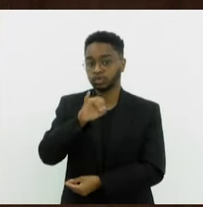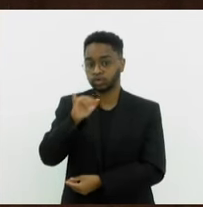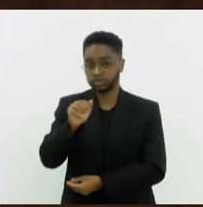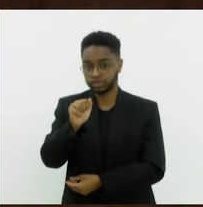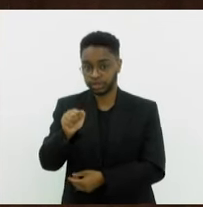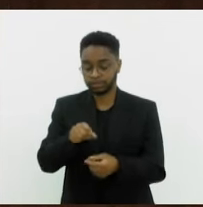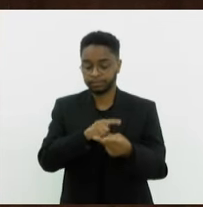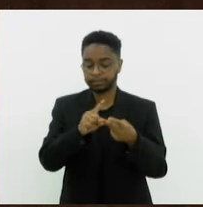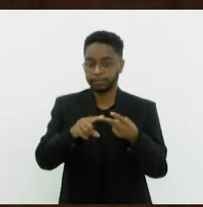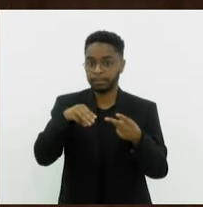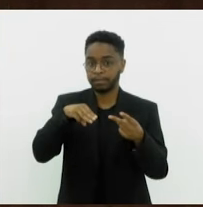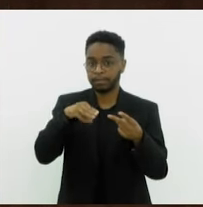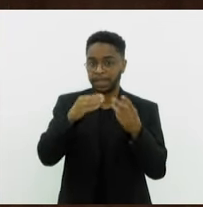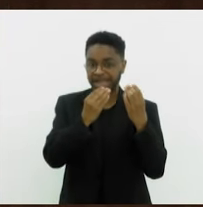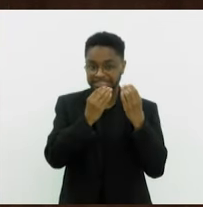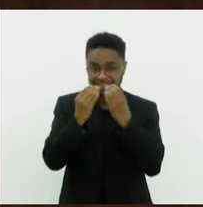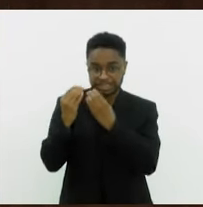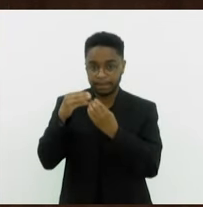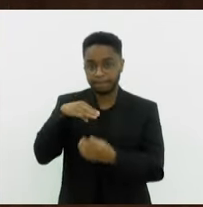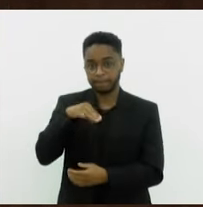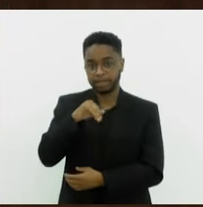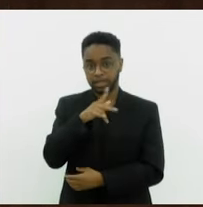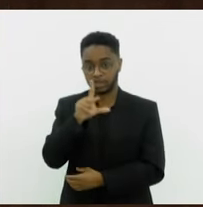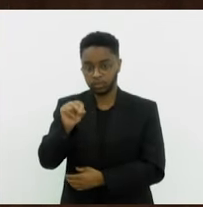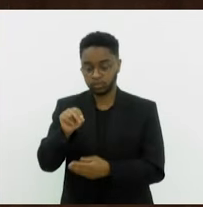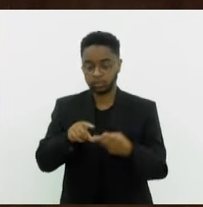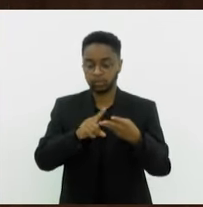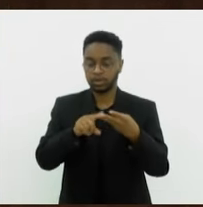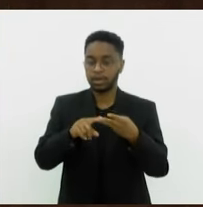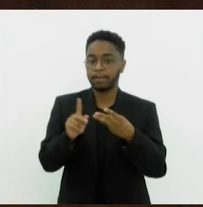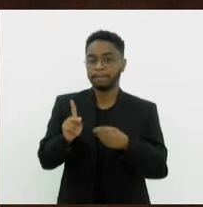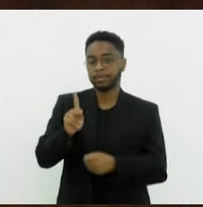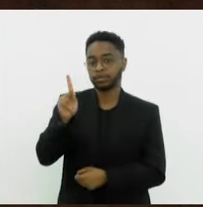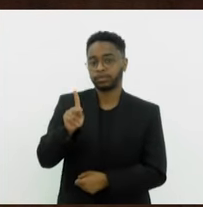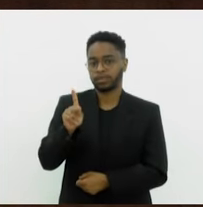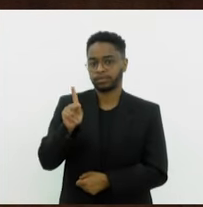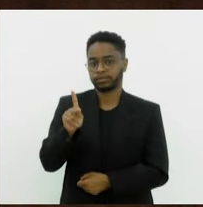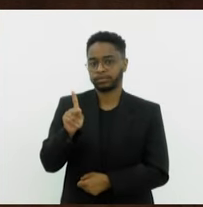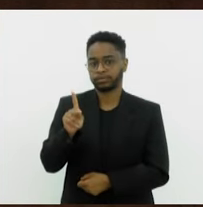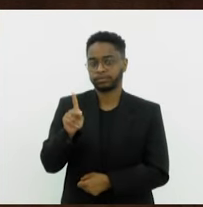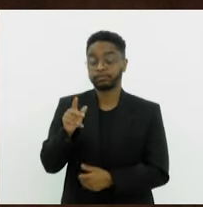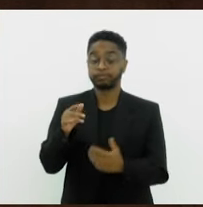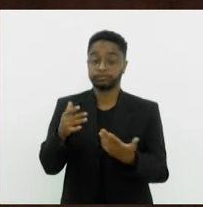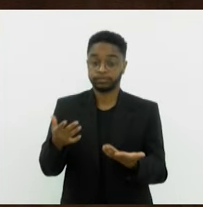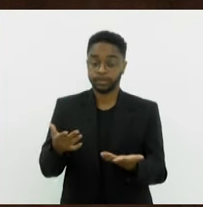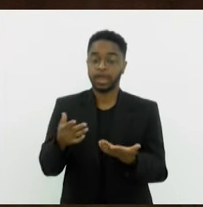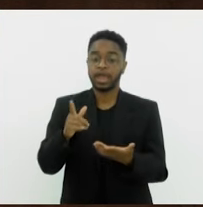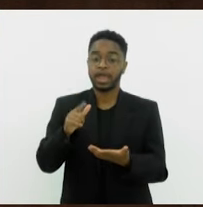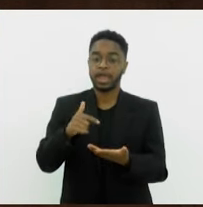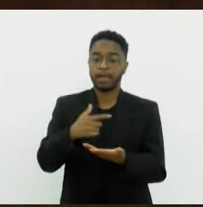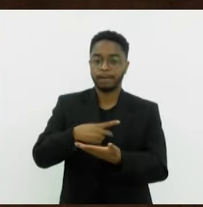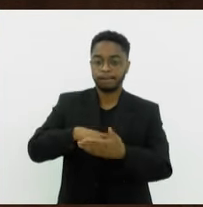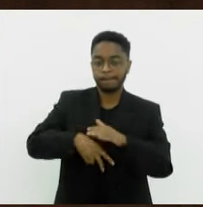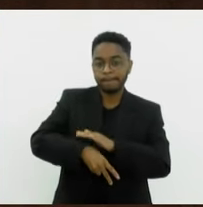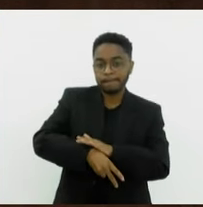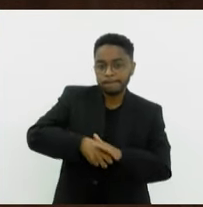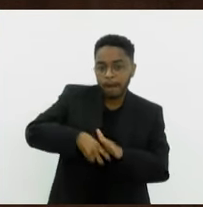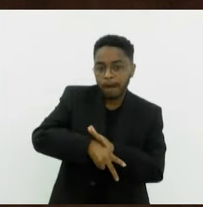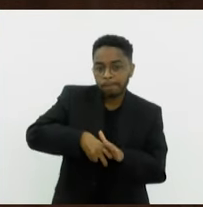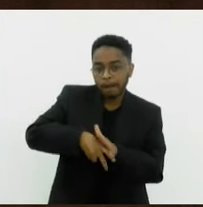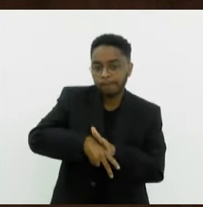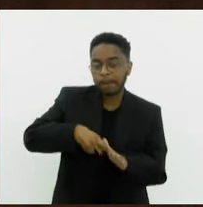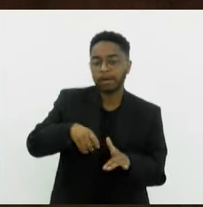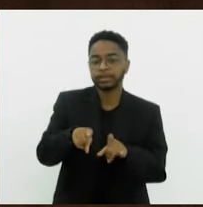milho e petróleo, agronegócio e indústria extrativa. Ótimo para a